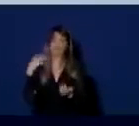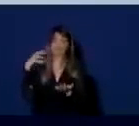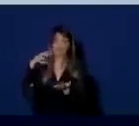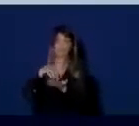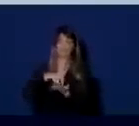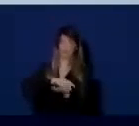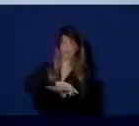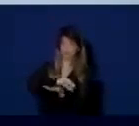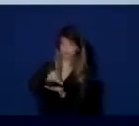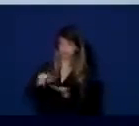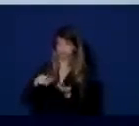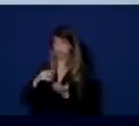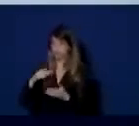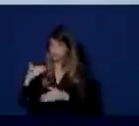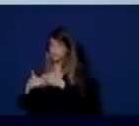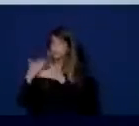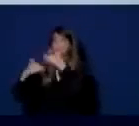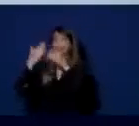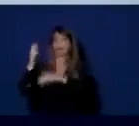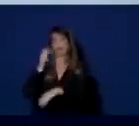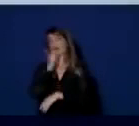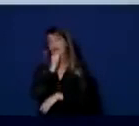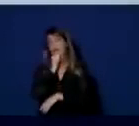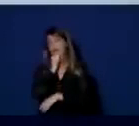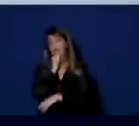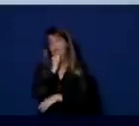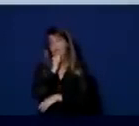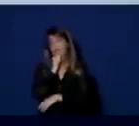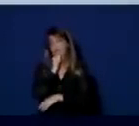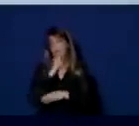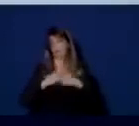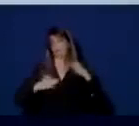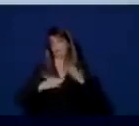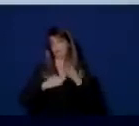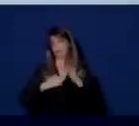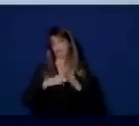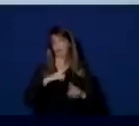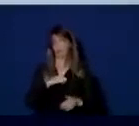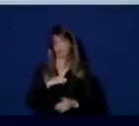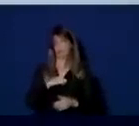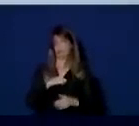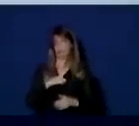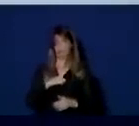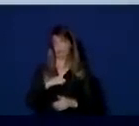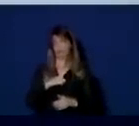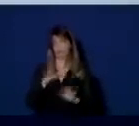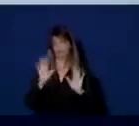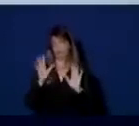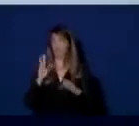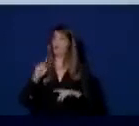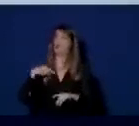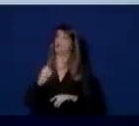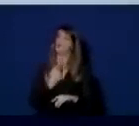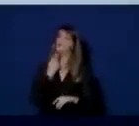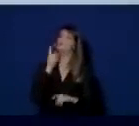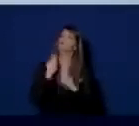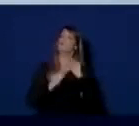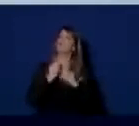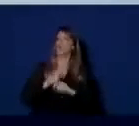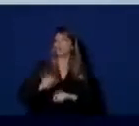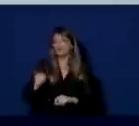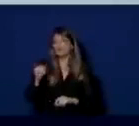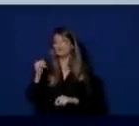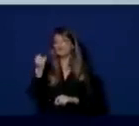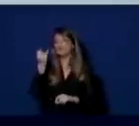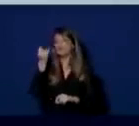desenvolvidos ainda não é uma política monetária restritiva. Pelo contrário, O que a gente está dizendo é que os juros